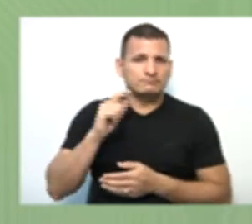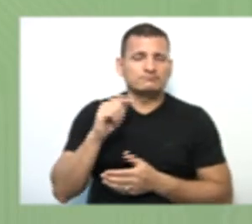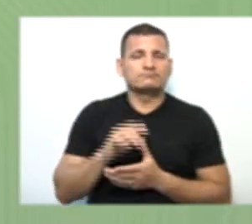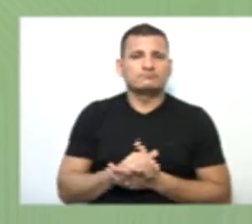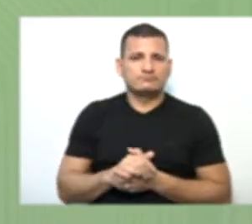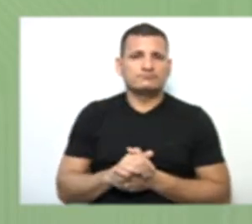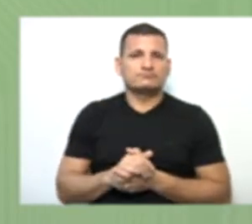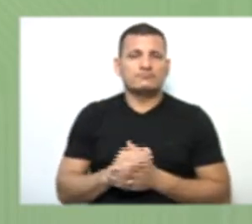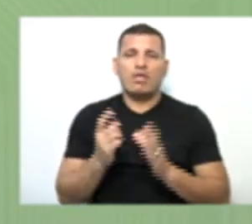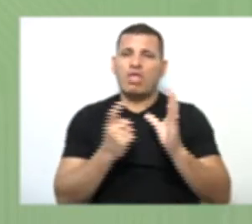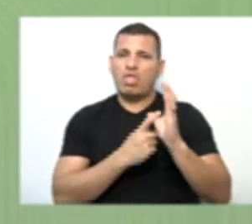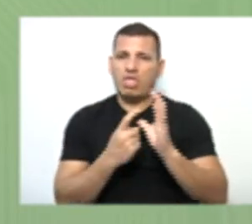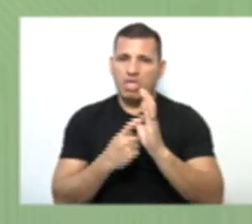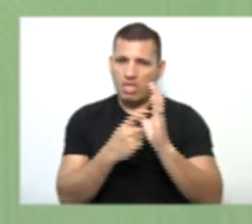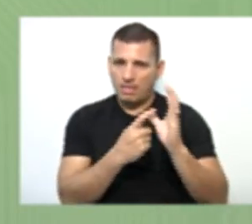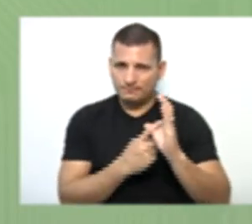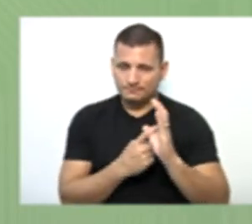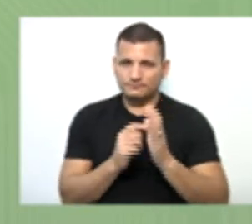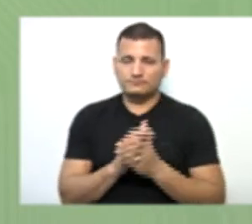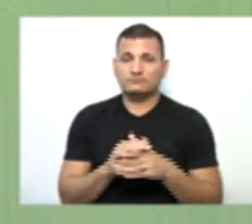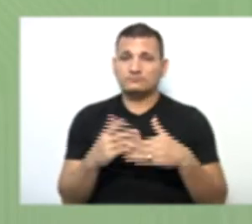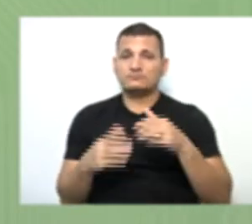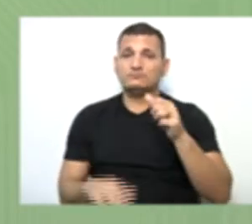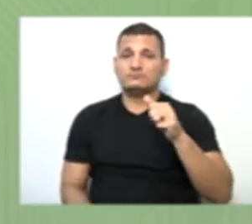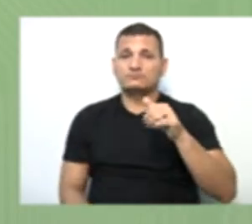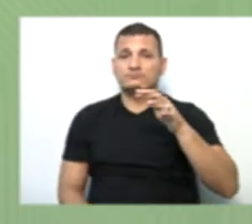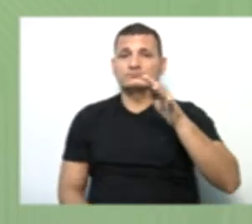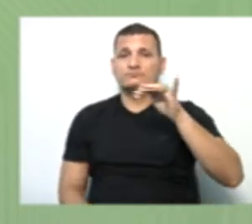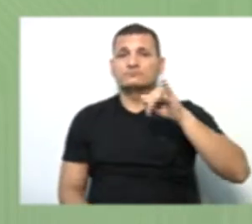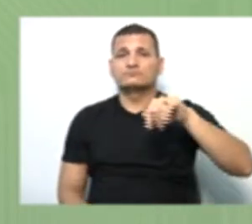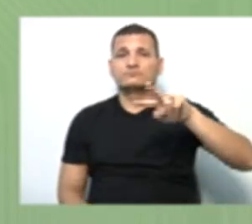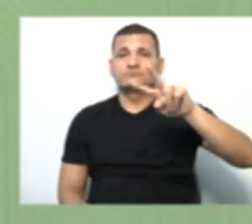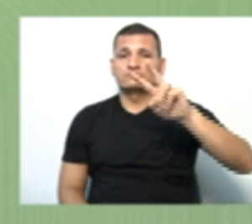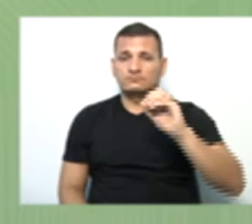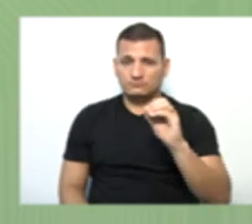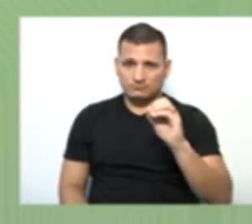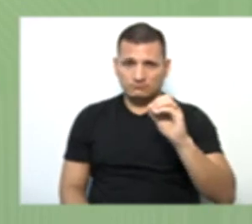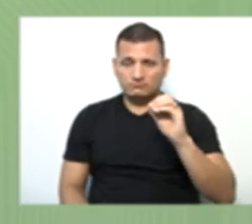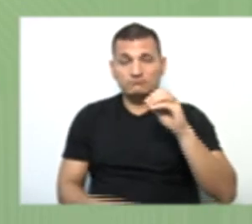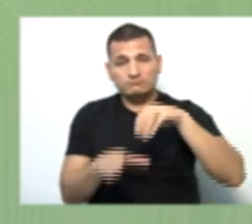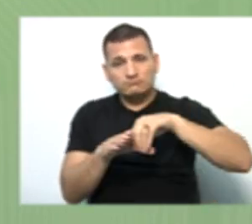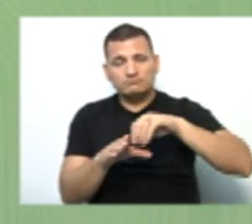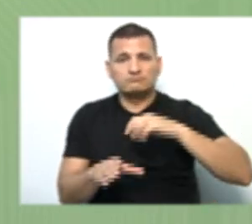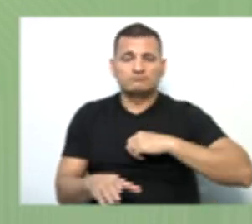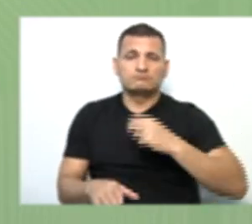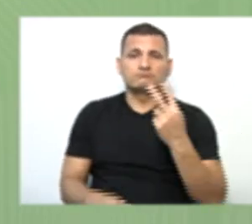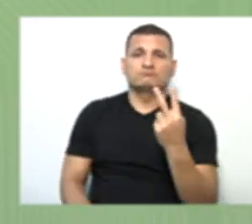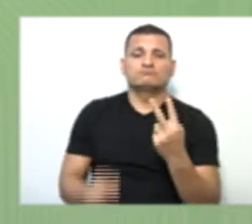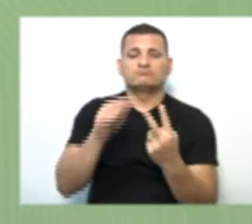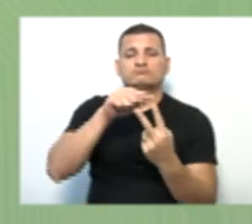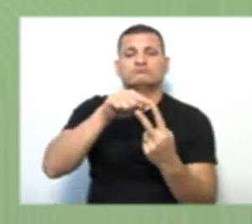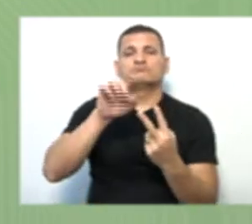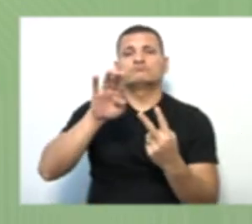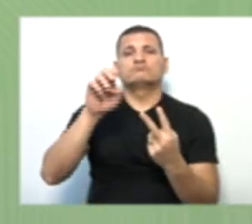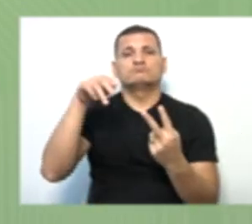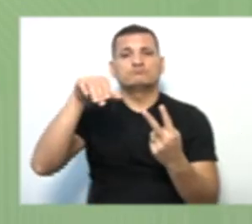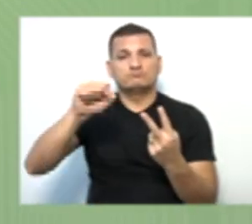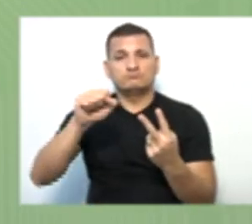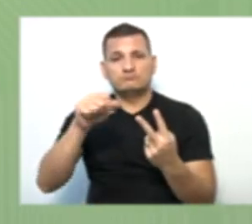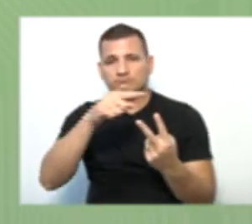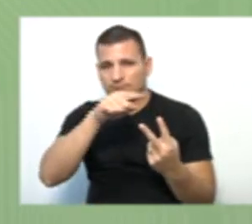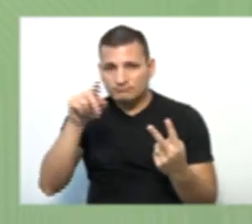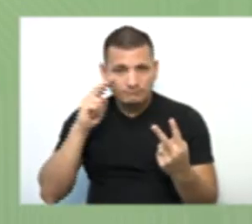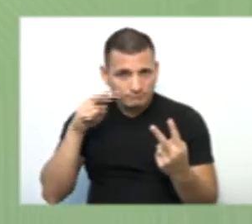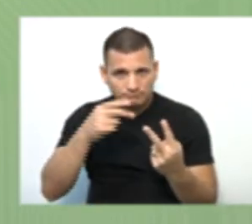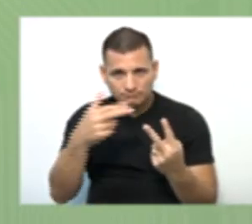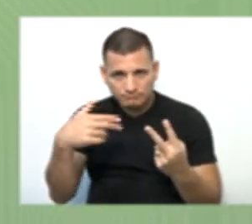direito. Portanto, o ativo do balanço patrimonial, ele é composto por dois elementos, que são os bens, essa parte que nós vimos, e